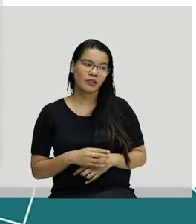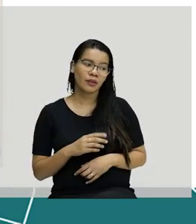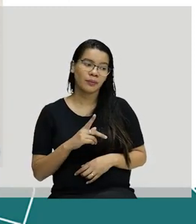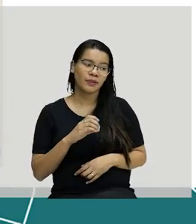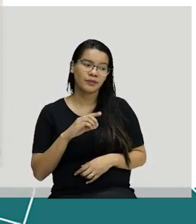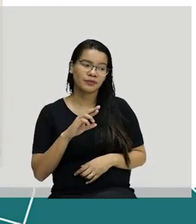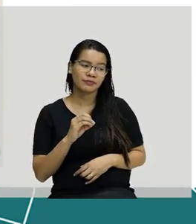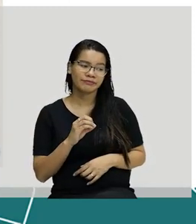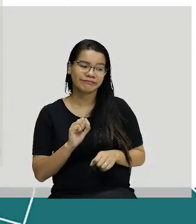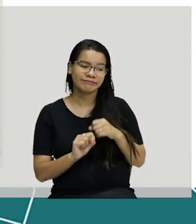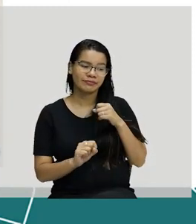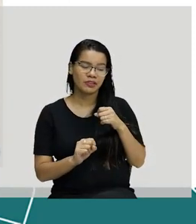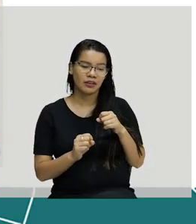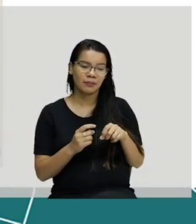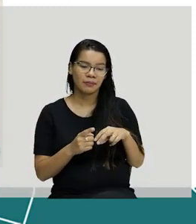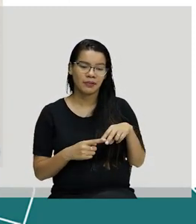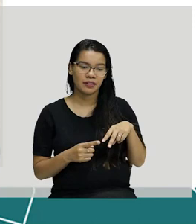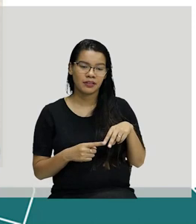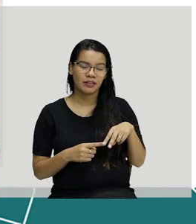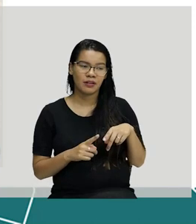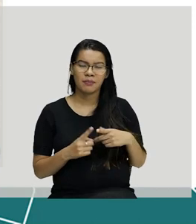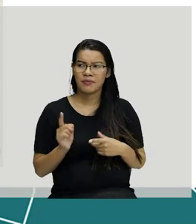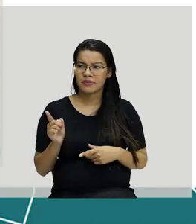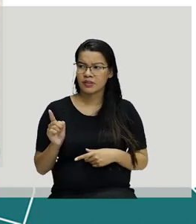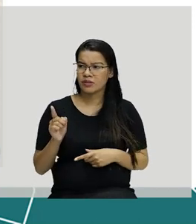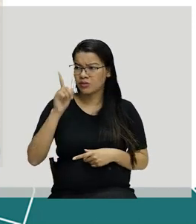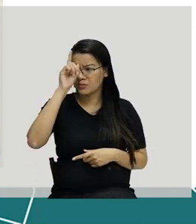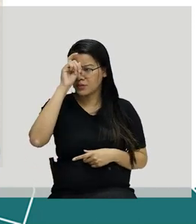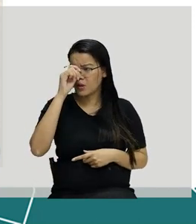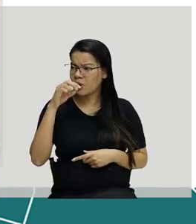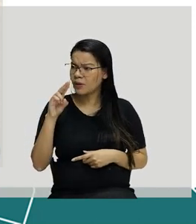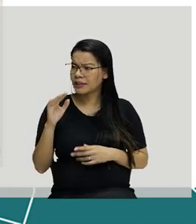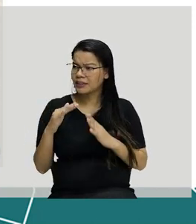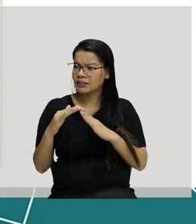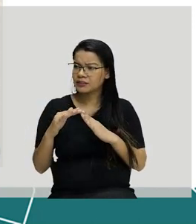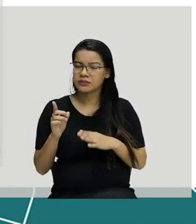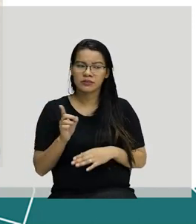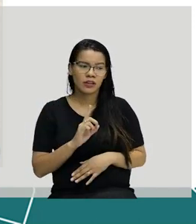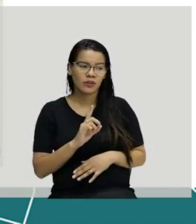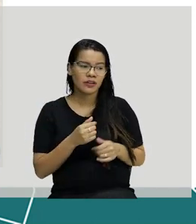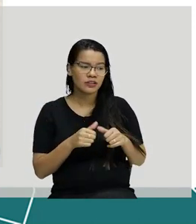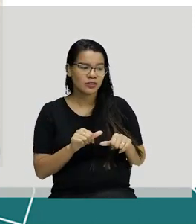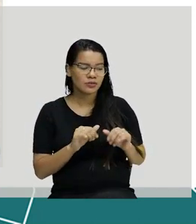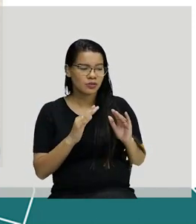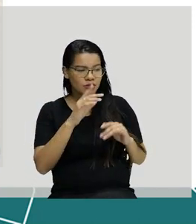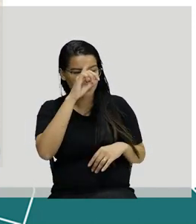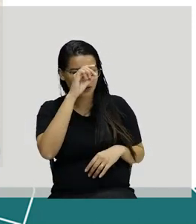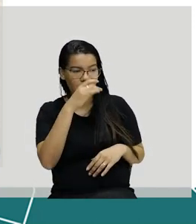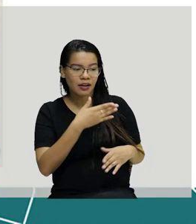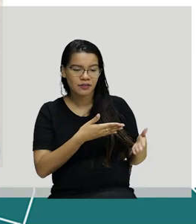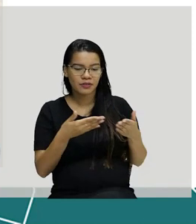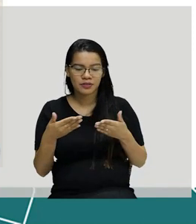perna mas vocês estão no hospital Vocês estão em casa não estamos no hospital Ah então vou aí na sua